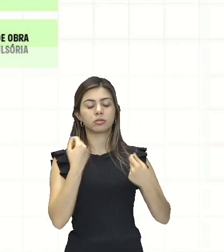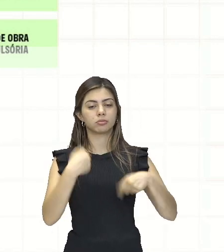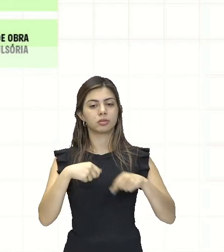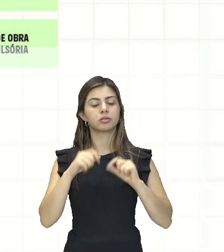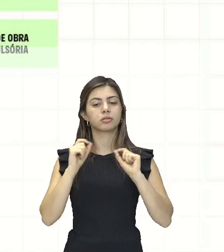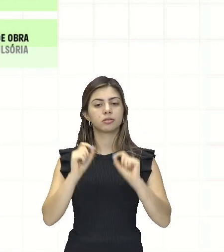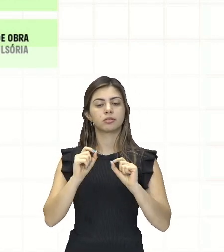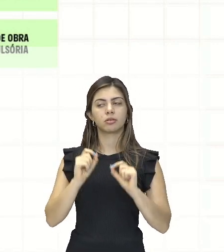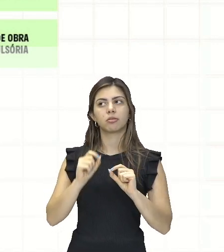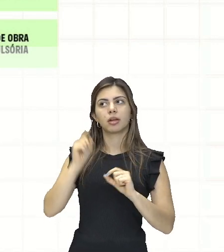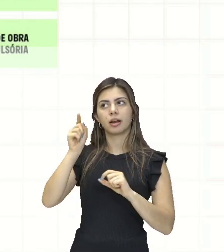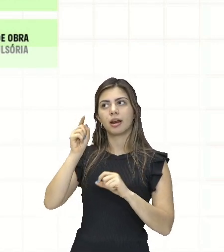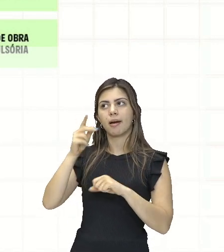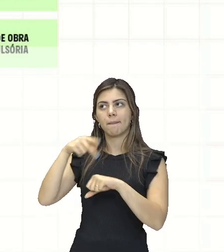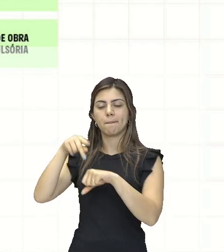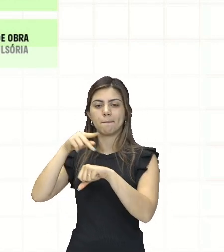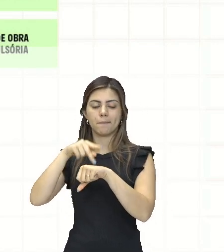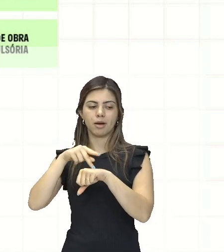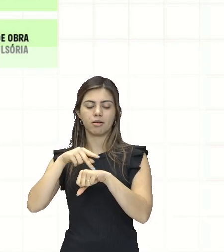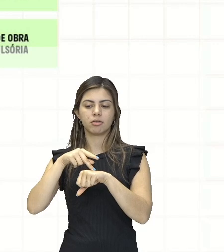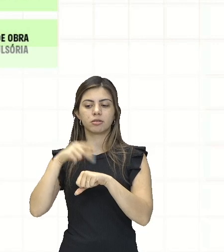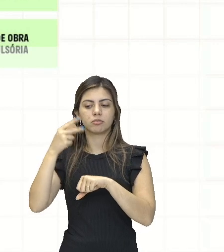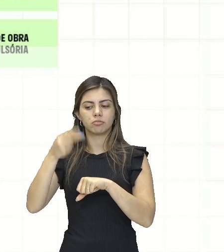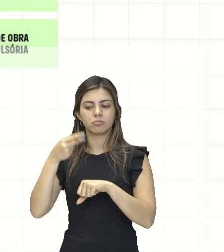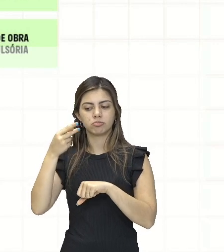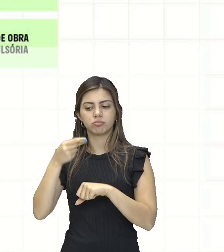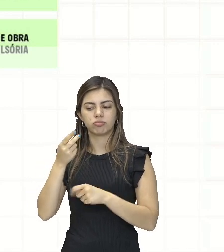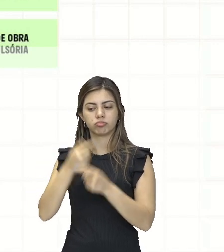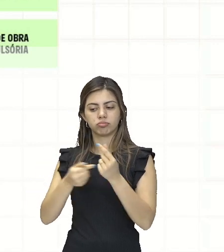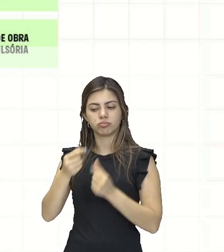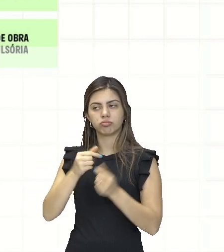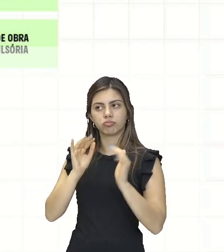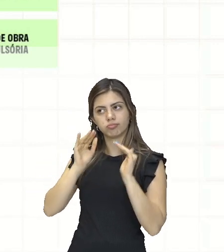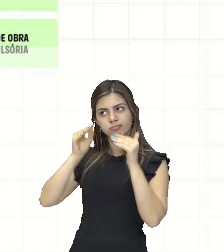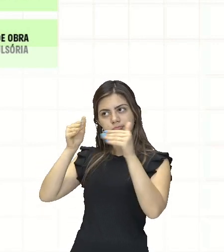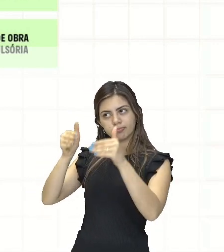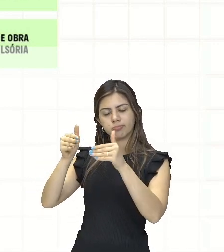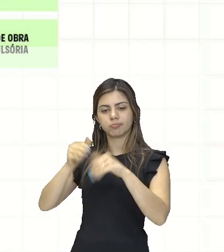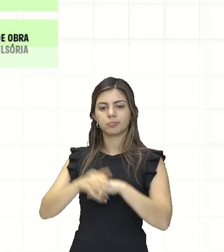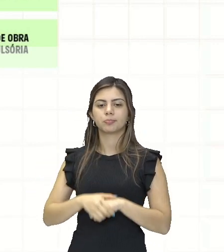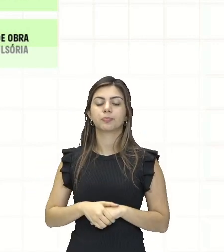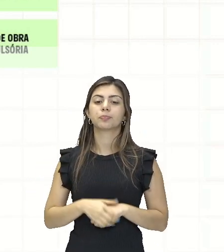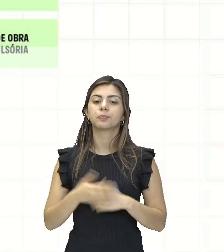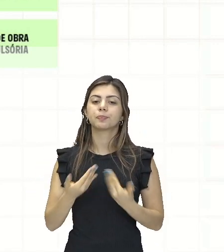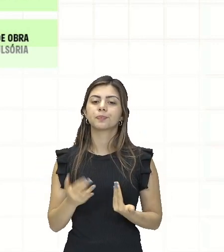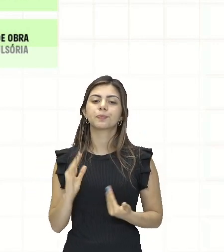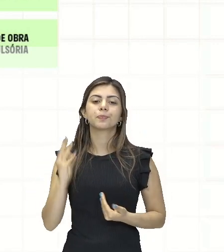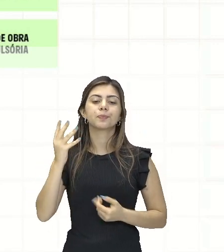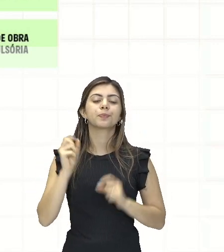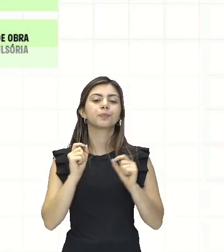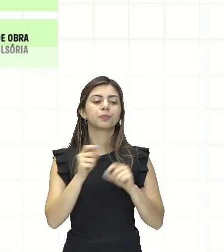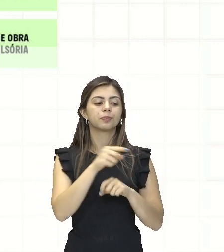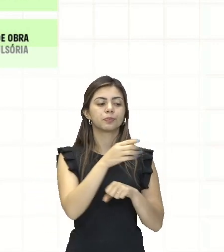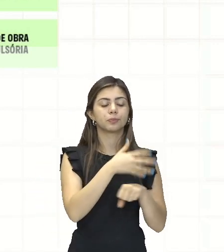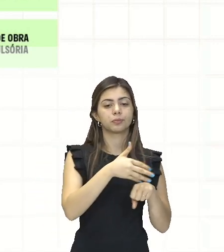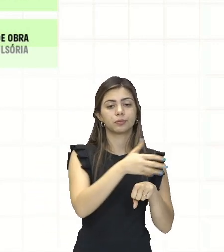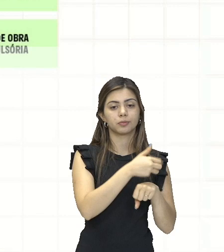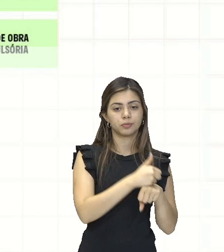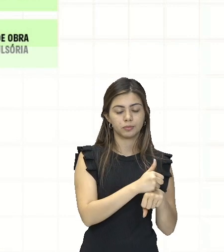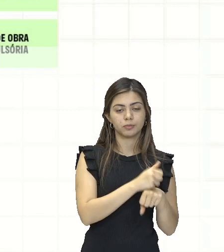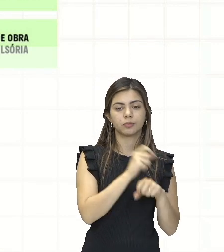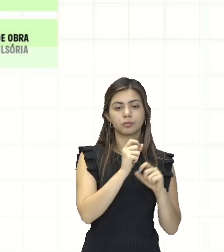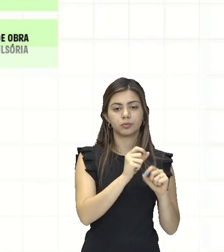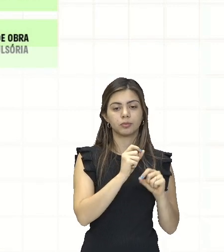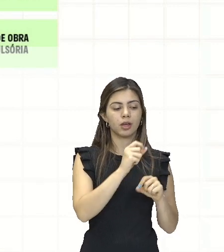estar submetida à política econômica de sua metrópole. Então, o que acontecia aqui? A colônia, ela